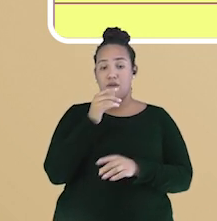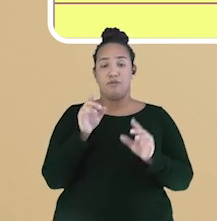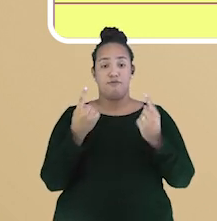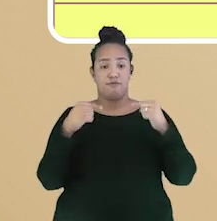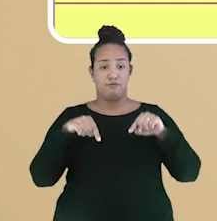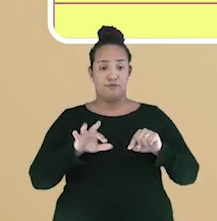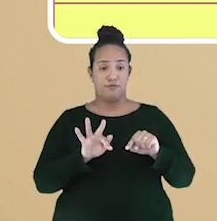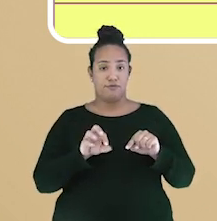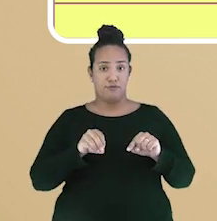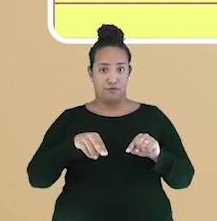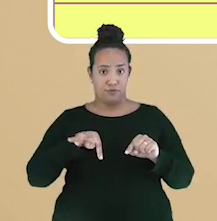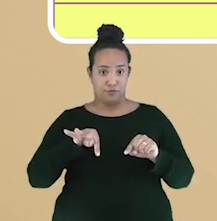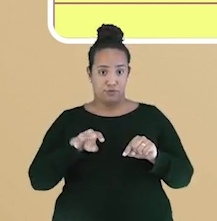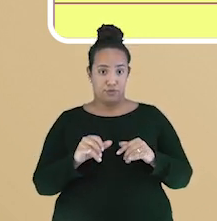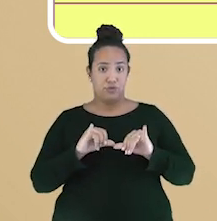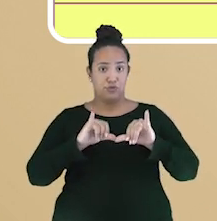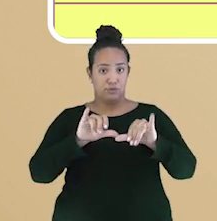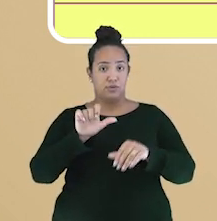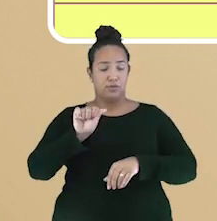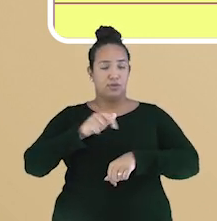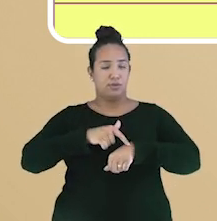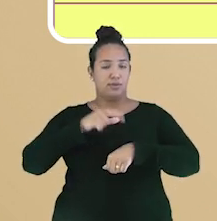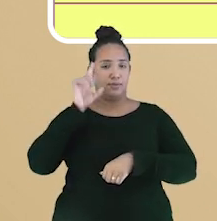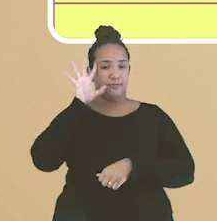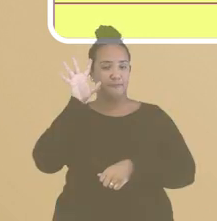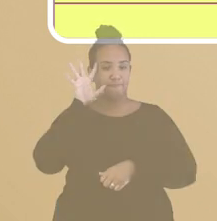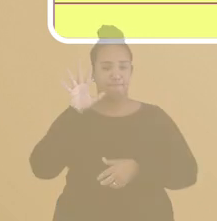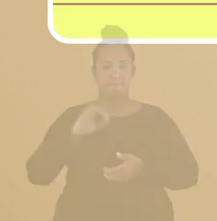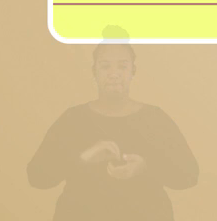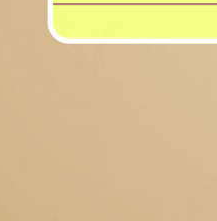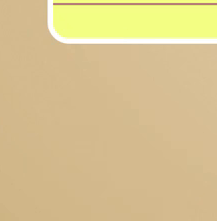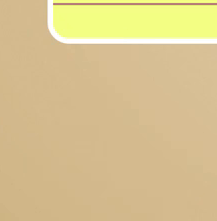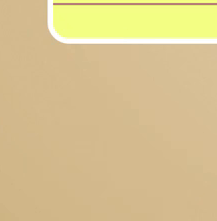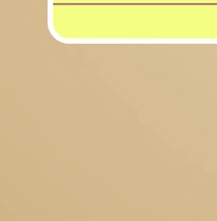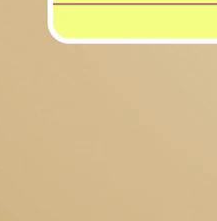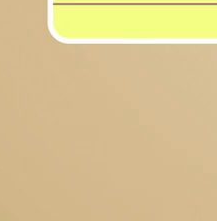Supermercado a vou te dar um tempinho para fazer